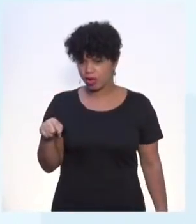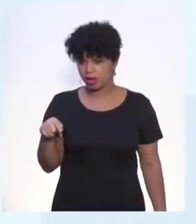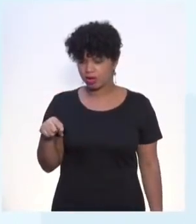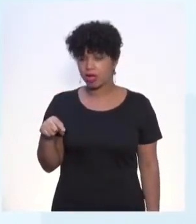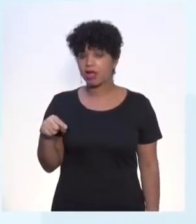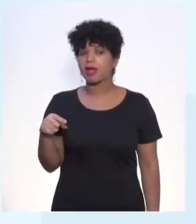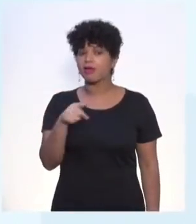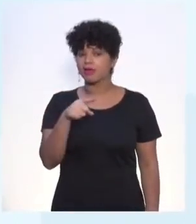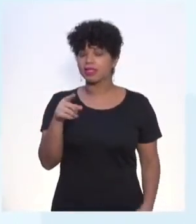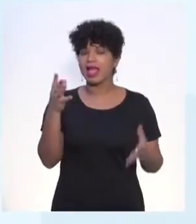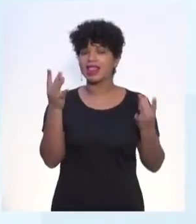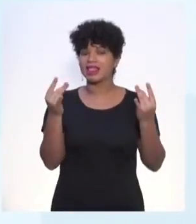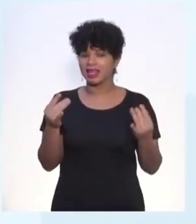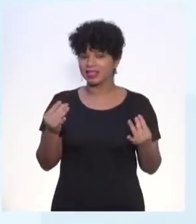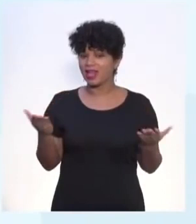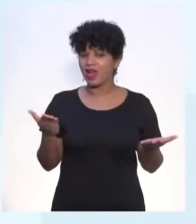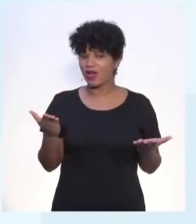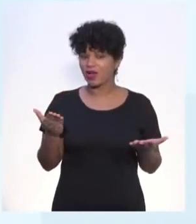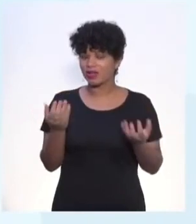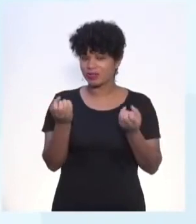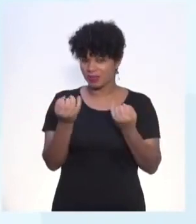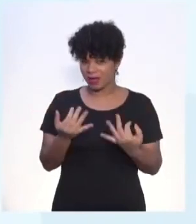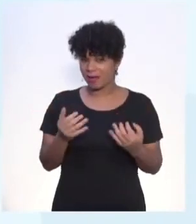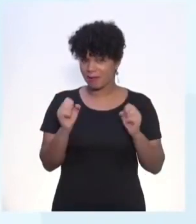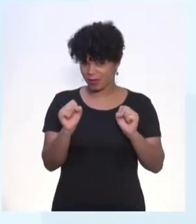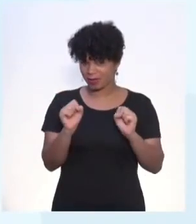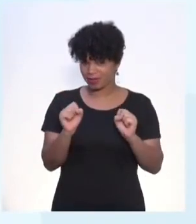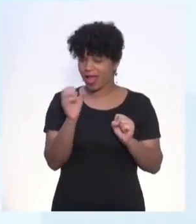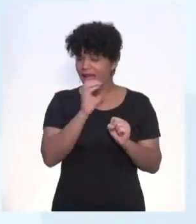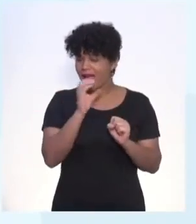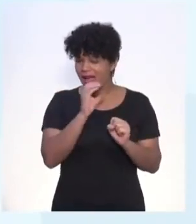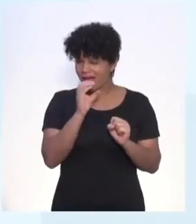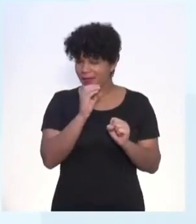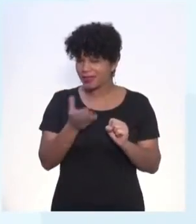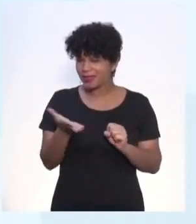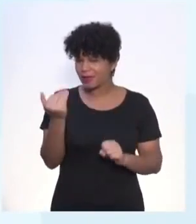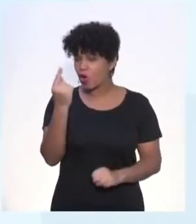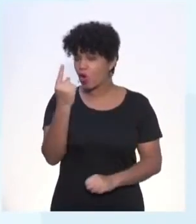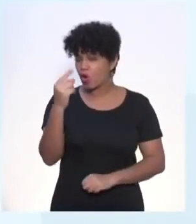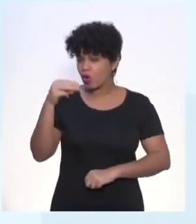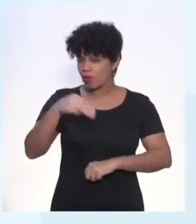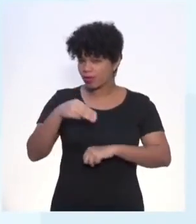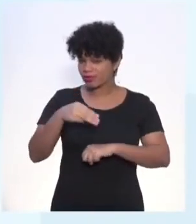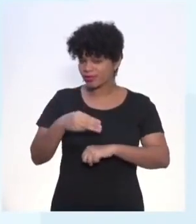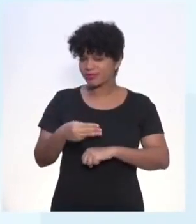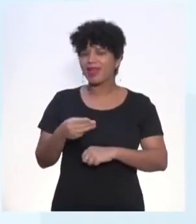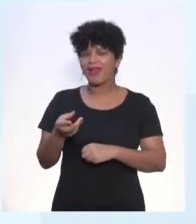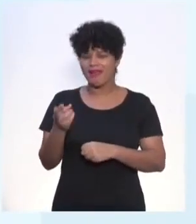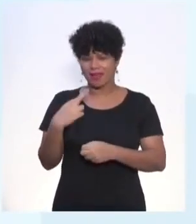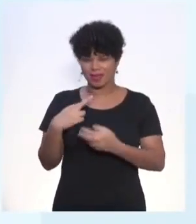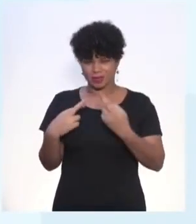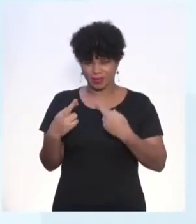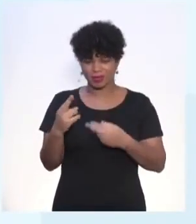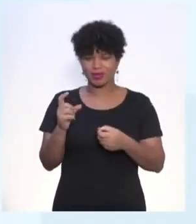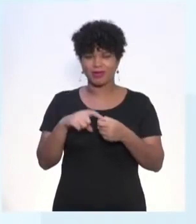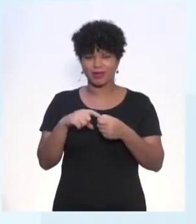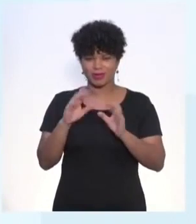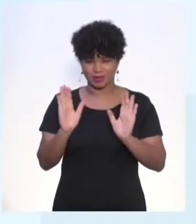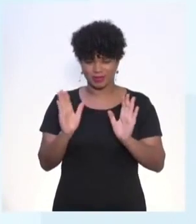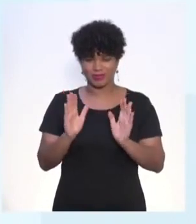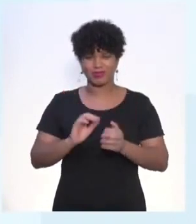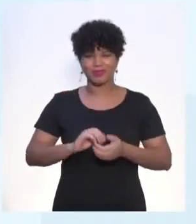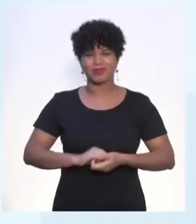descreva rapidamente essa justificativa. Pode ser? Pode ser. Bora. Um minutinho e a gente já retorna também. Até